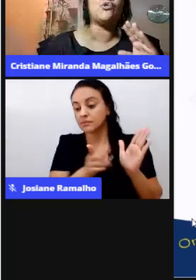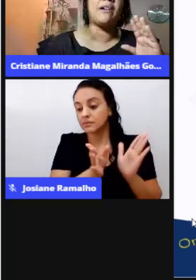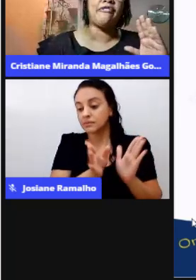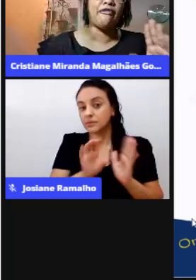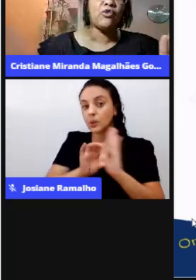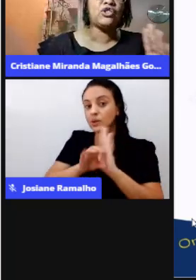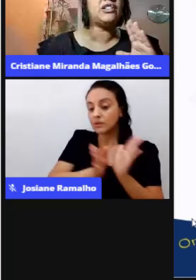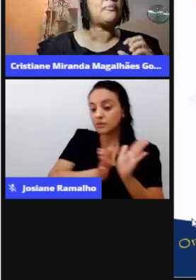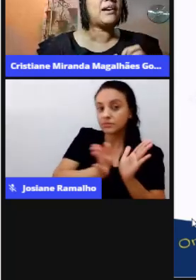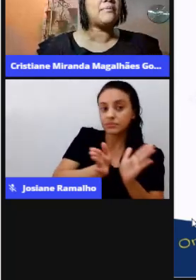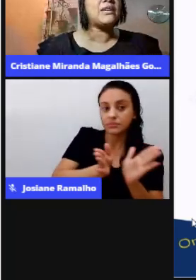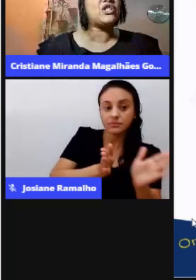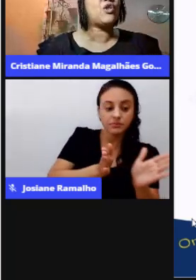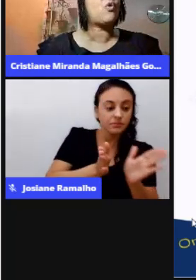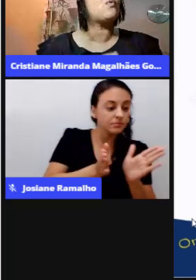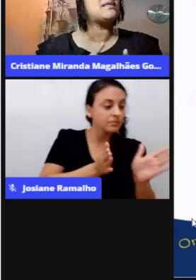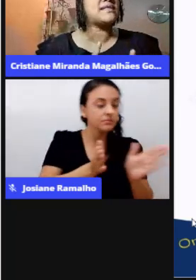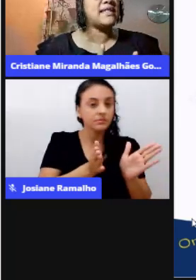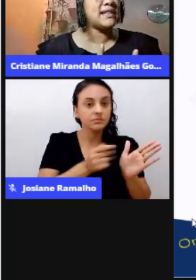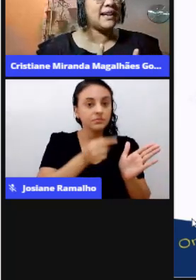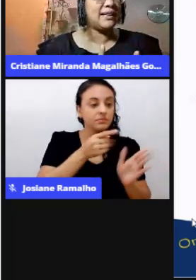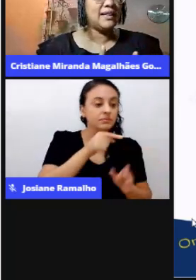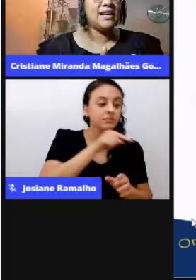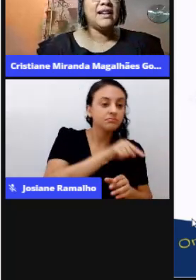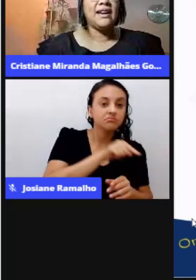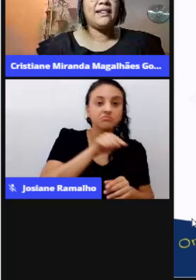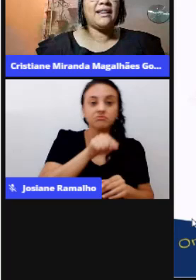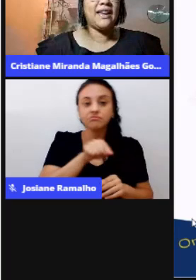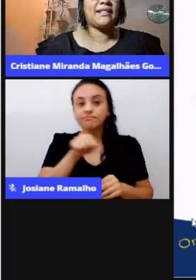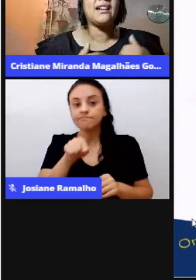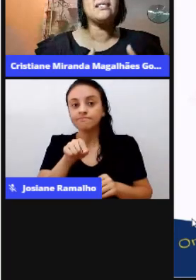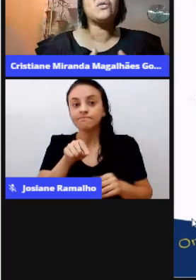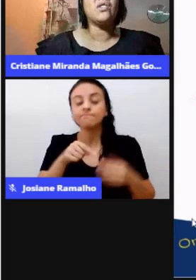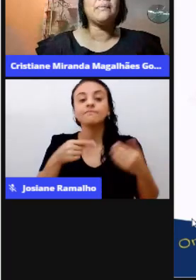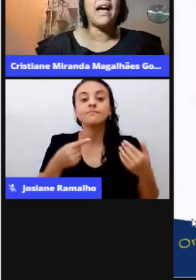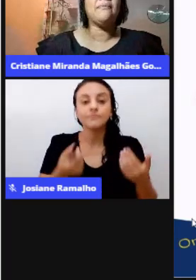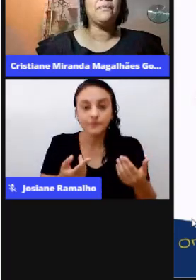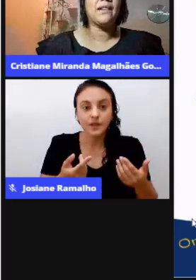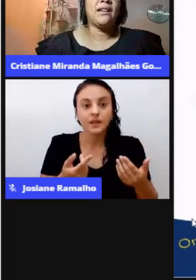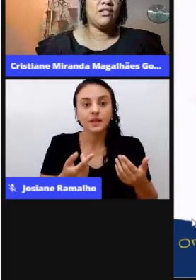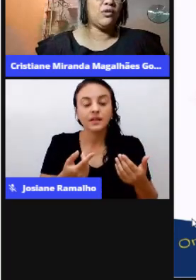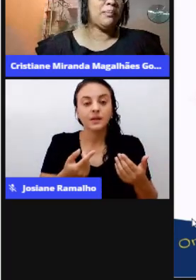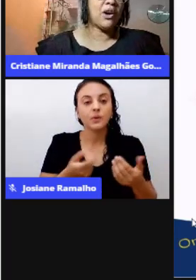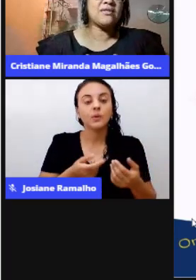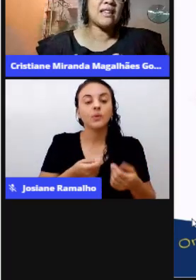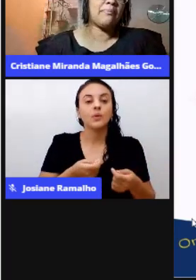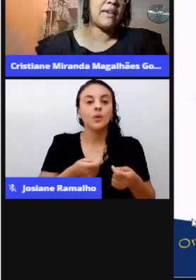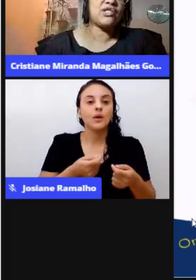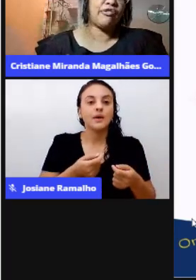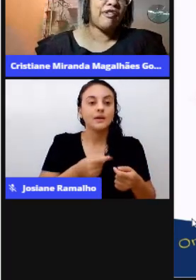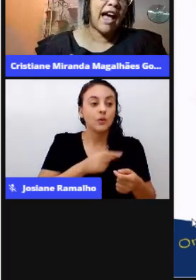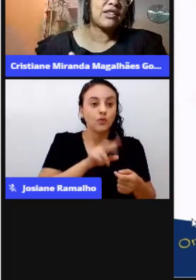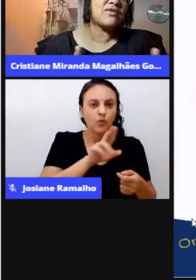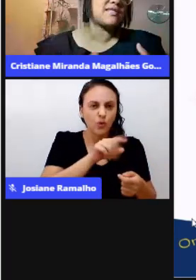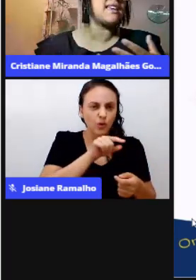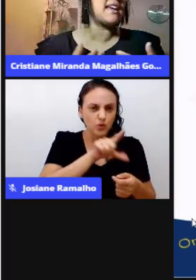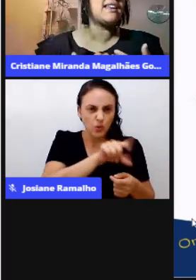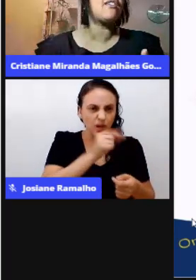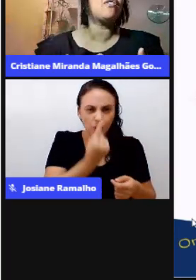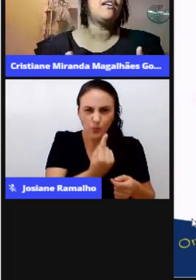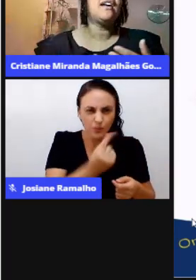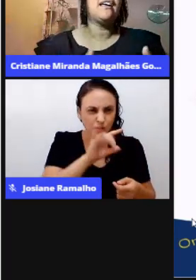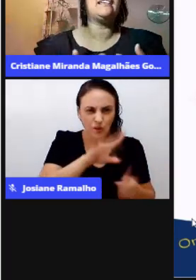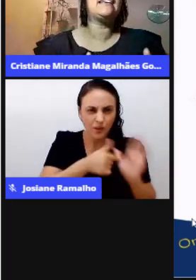não permite, de uma fonte, não permite que eu consiga transformar. Eu não posso saber de fato